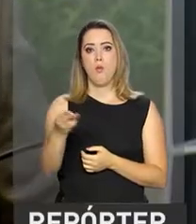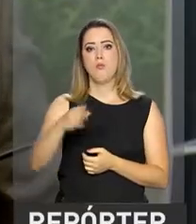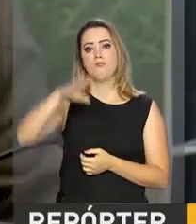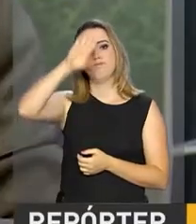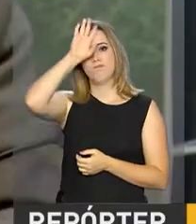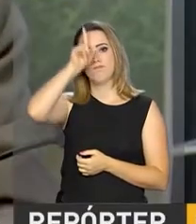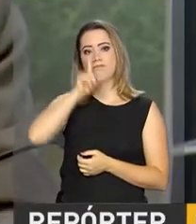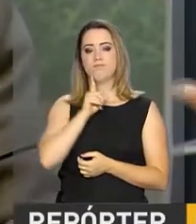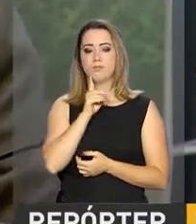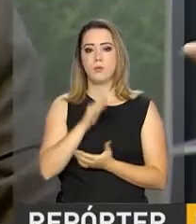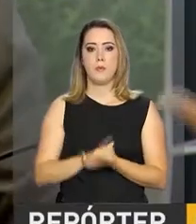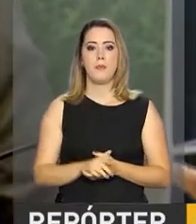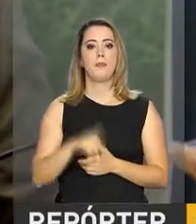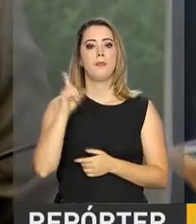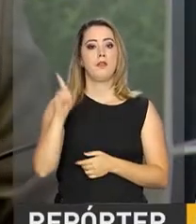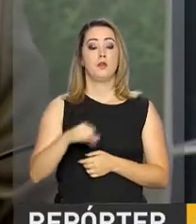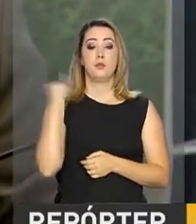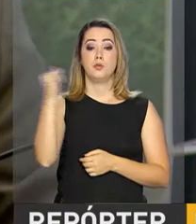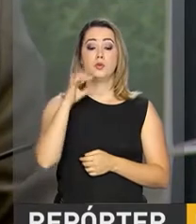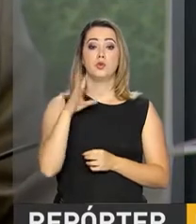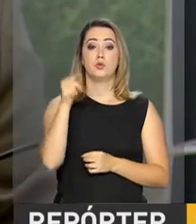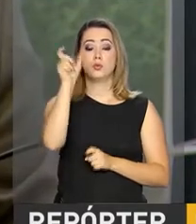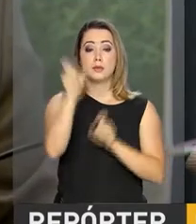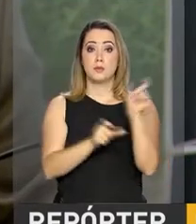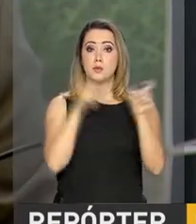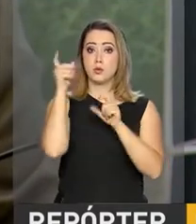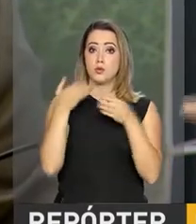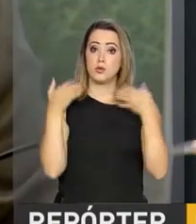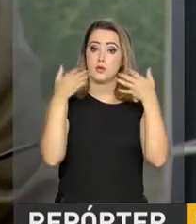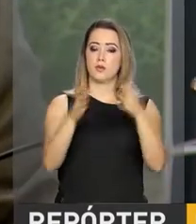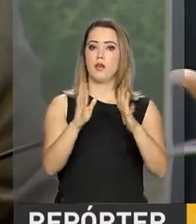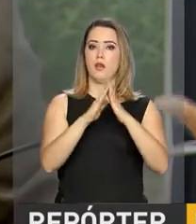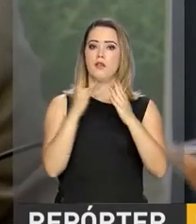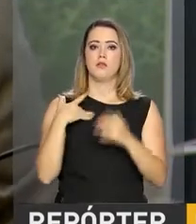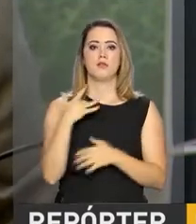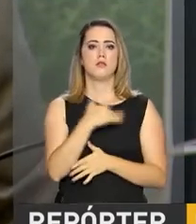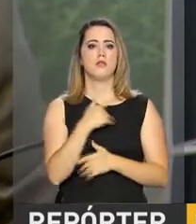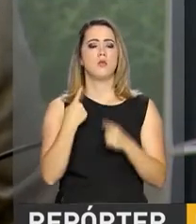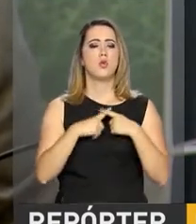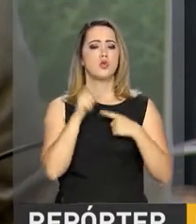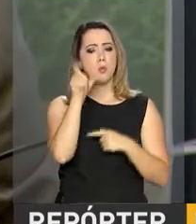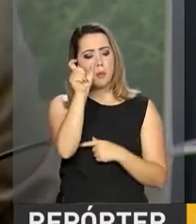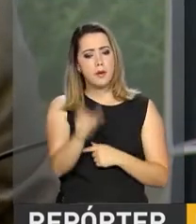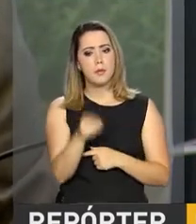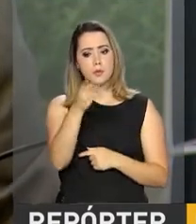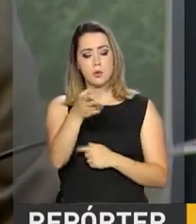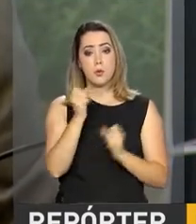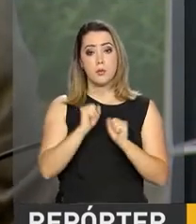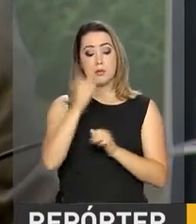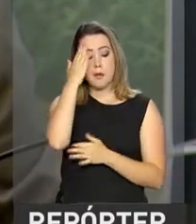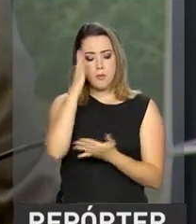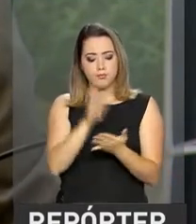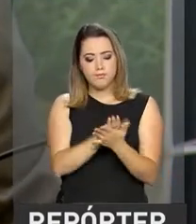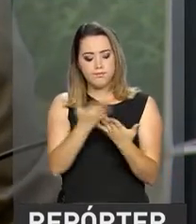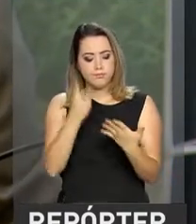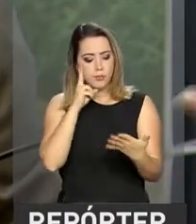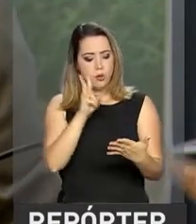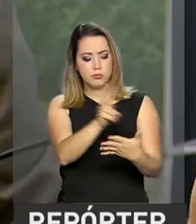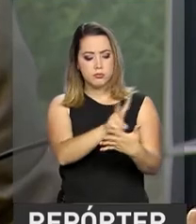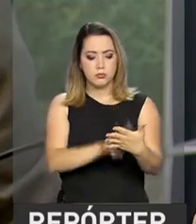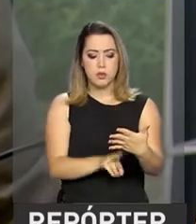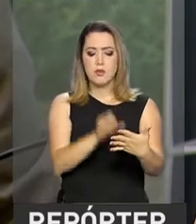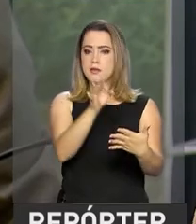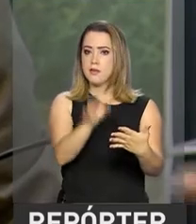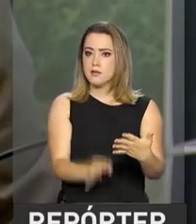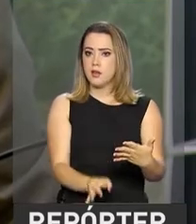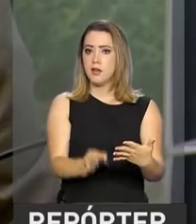a importância de que todo mundo compareçam ao serviço de saúde porque o profissional de saúde que vai ter capacidade de avaliar se a caderneta de vacina está